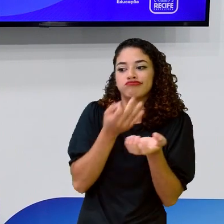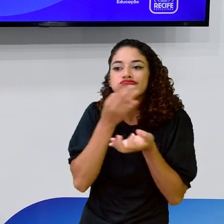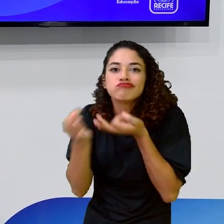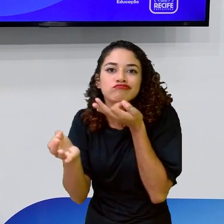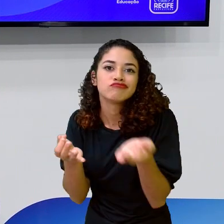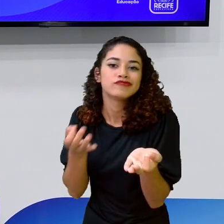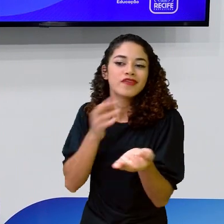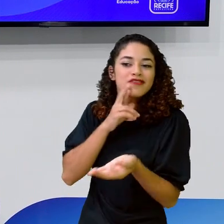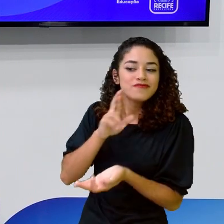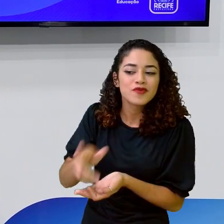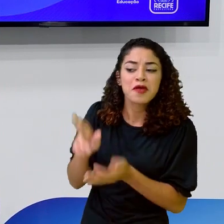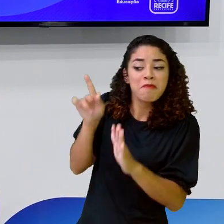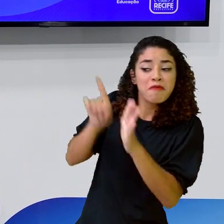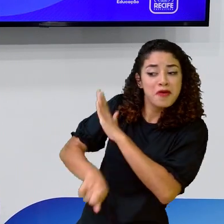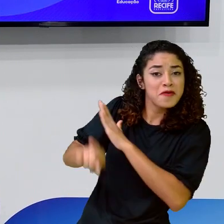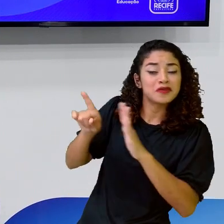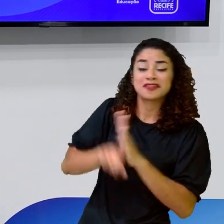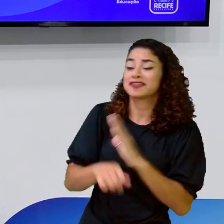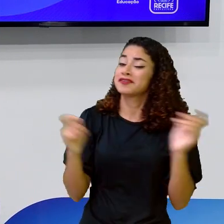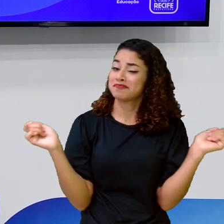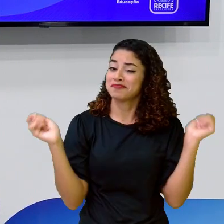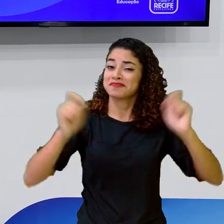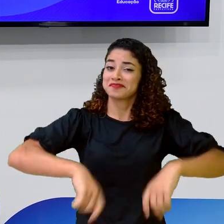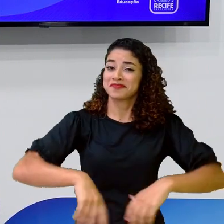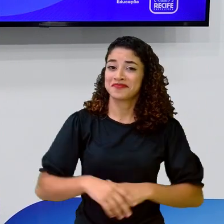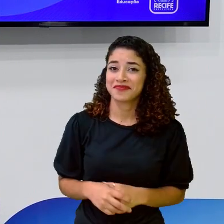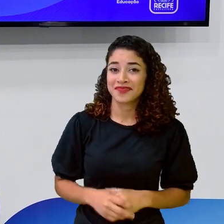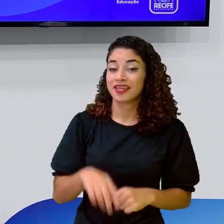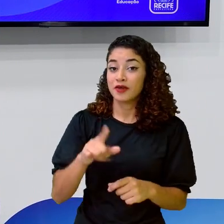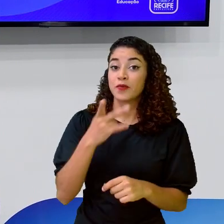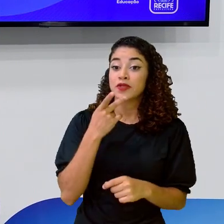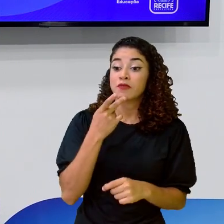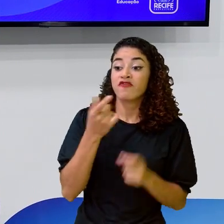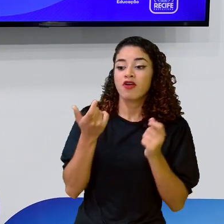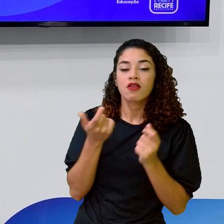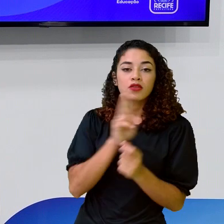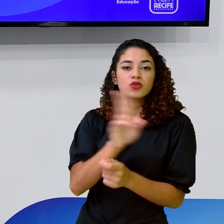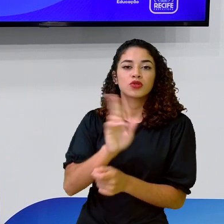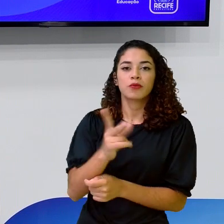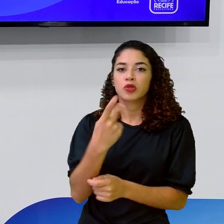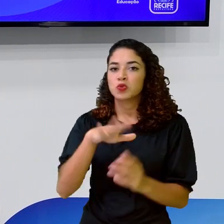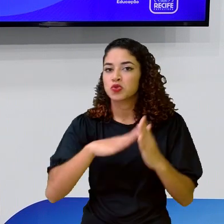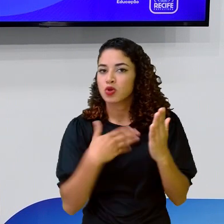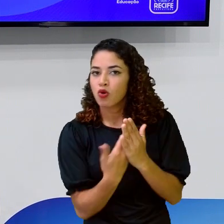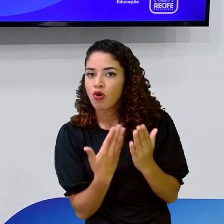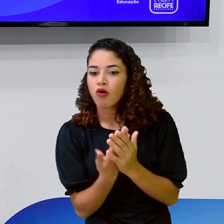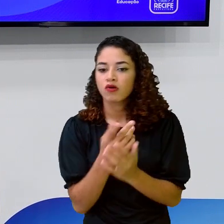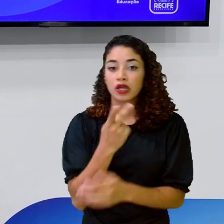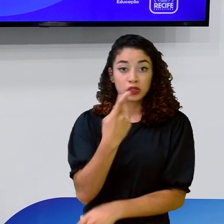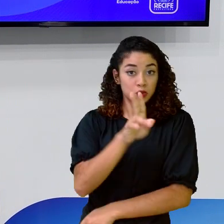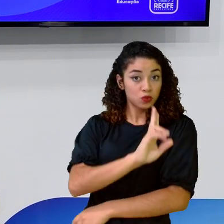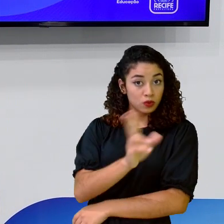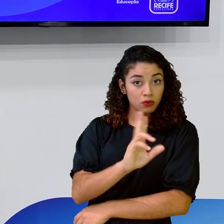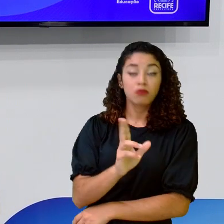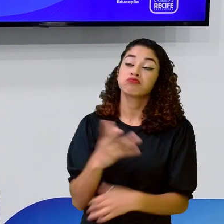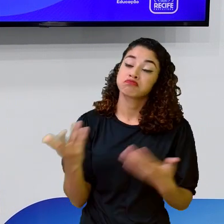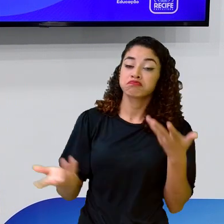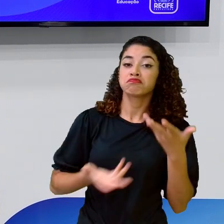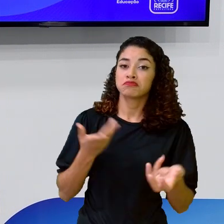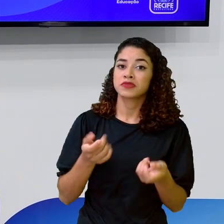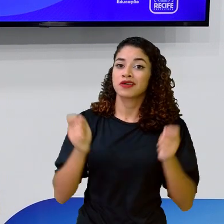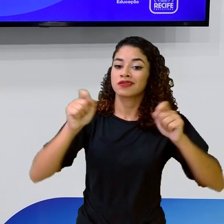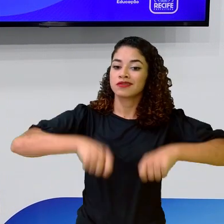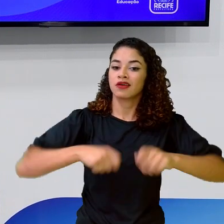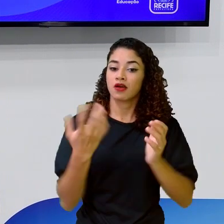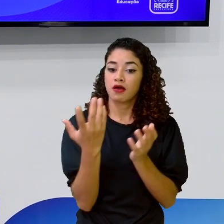responder, vocês dizem aí qual é a escola, e a gente assim vai se conhecendo. Para baixar o aplicativo, aproxima a